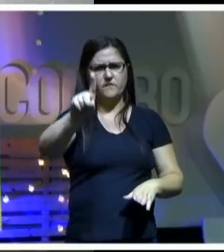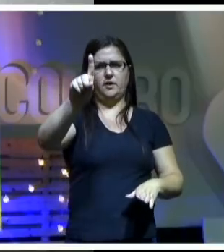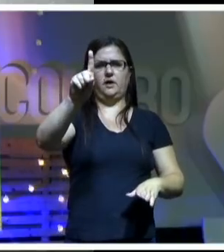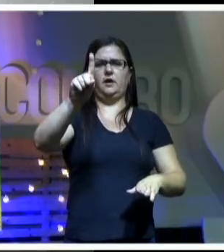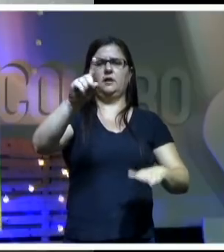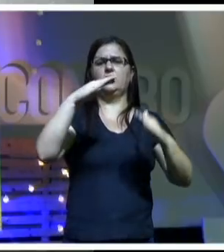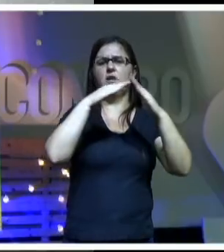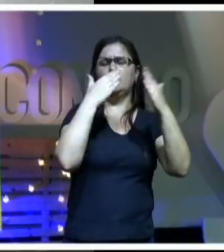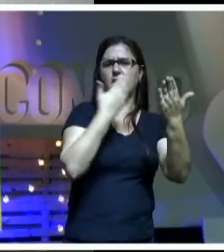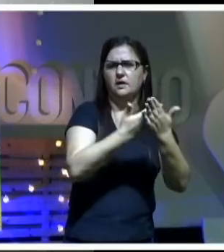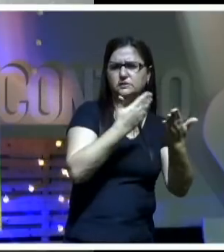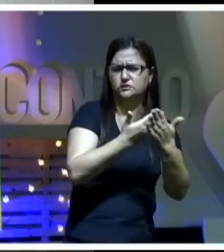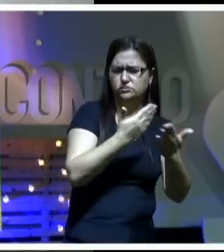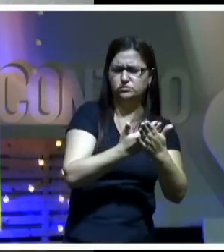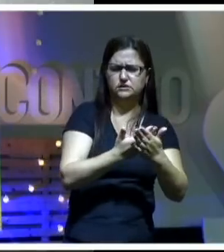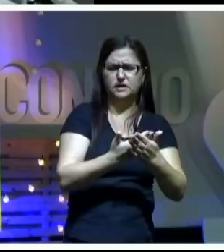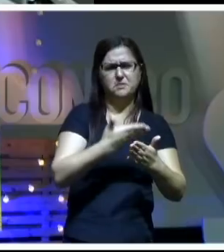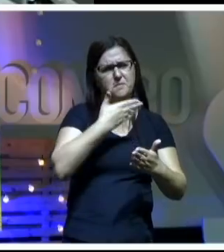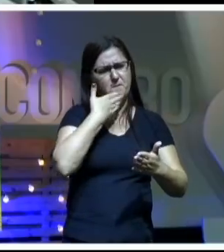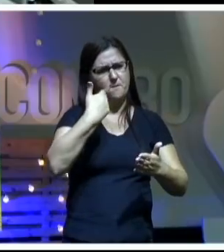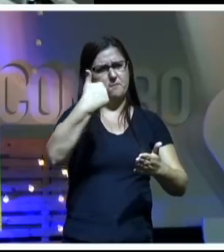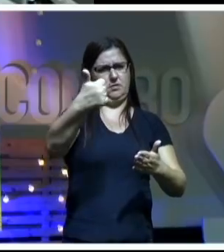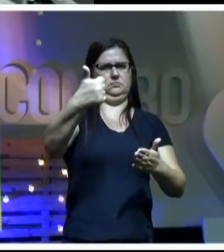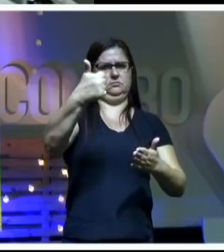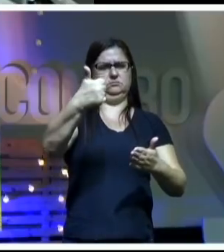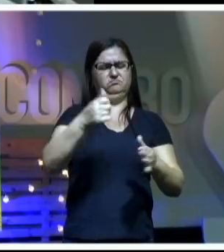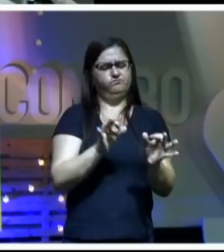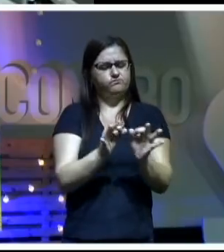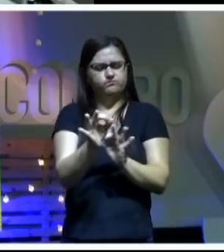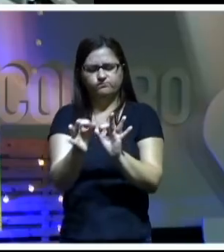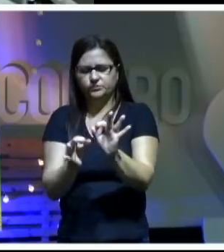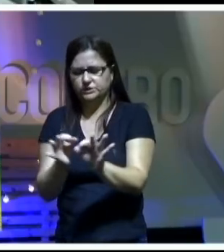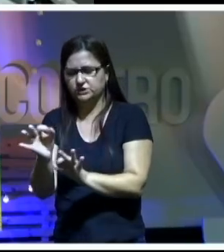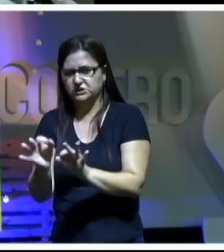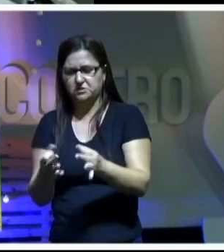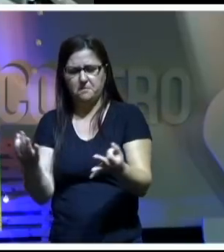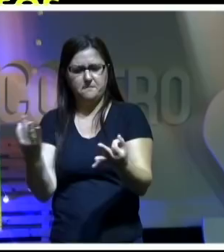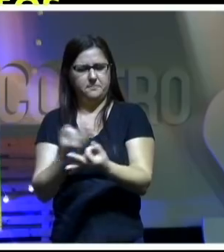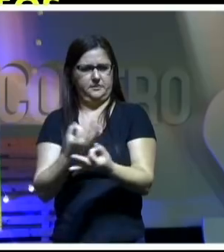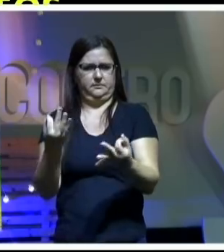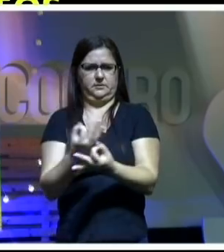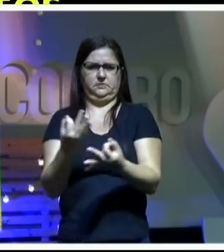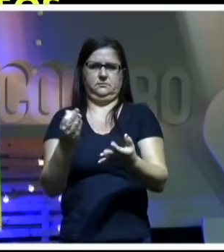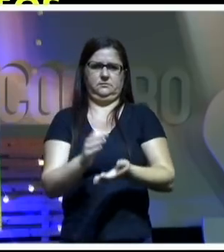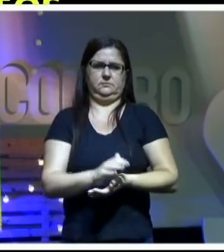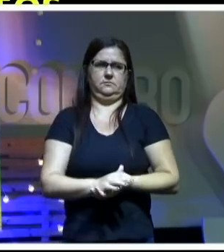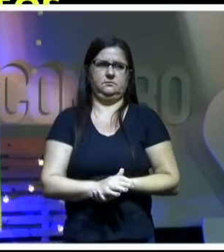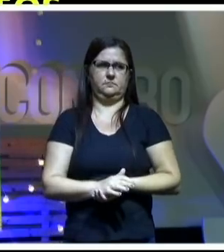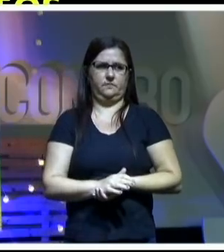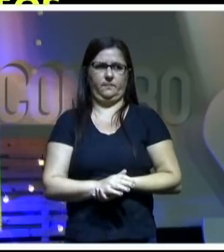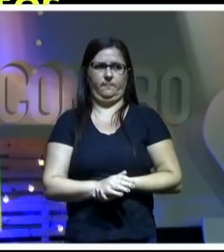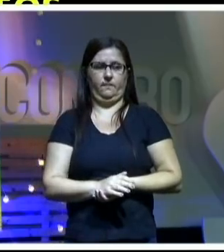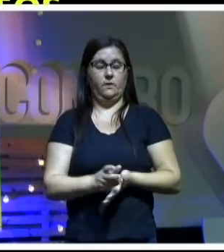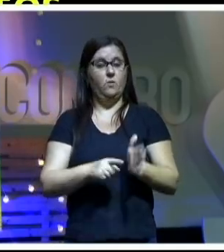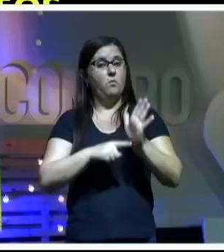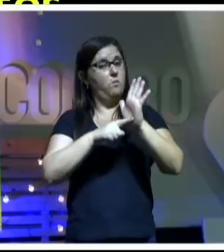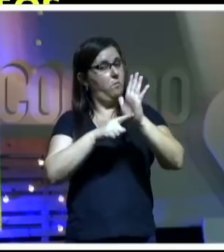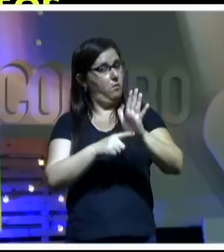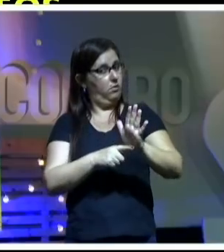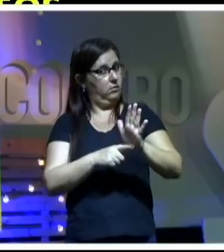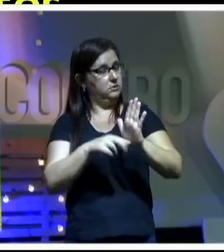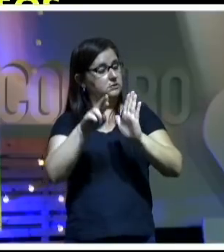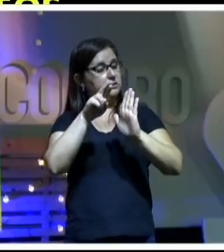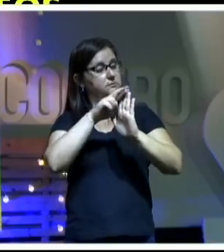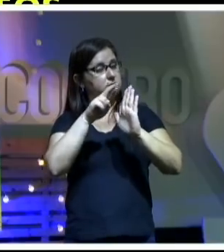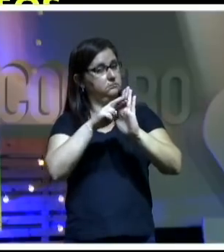pra poder se dar muito bem arrumado e aqui tem alguns dados foram